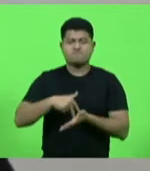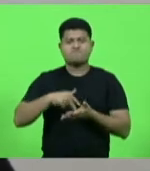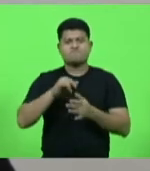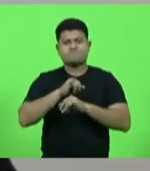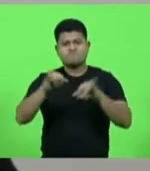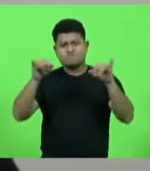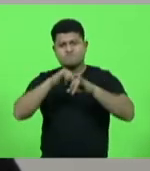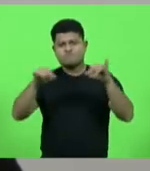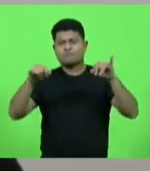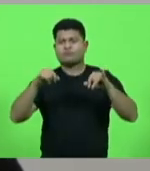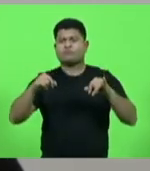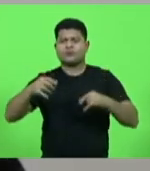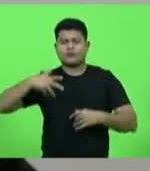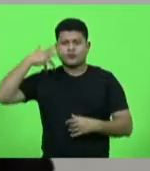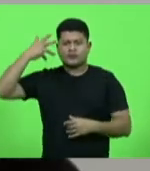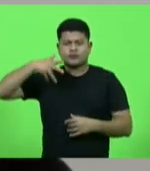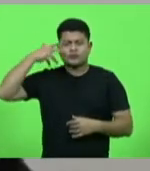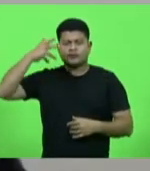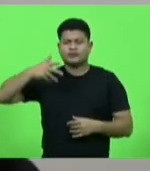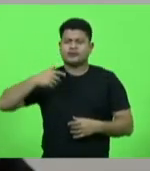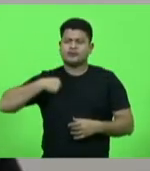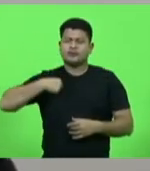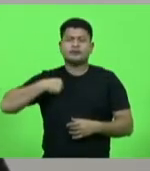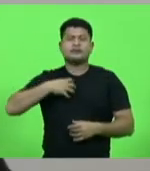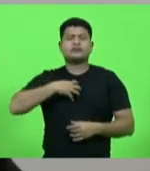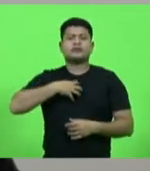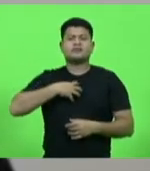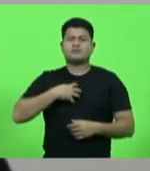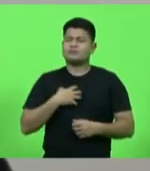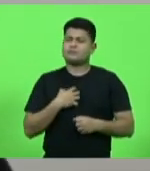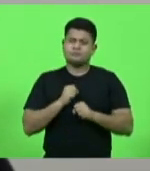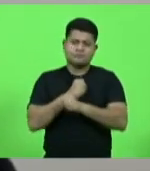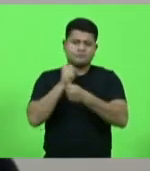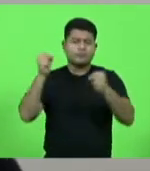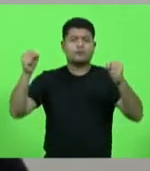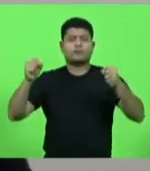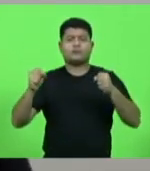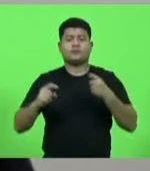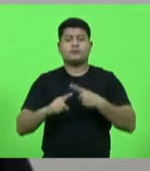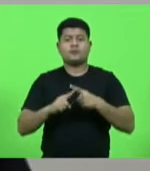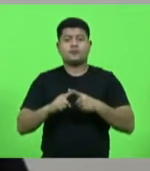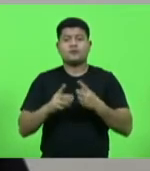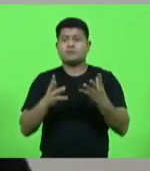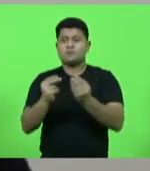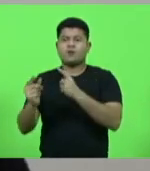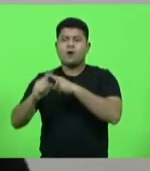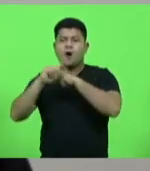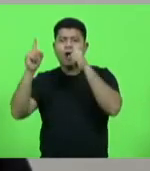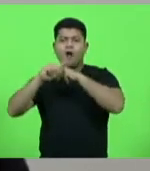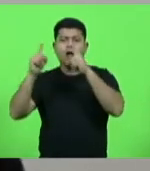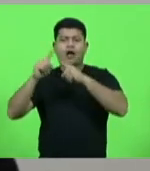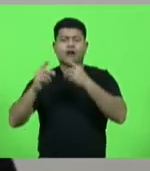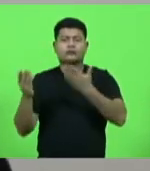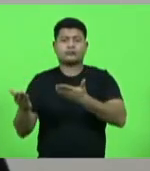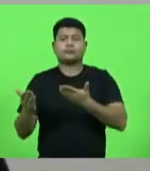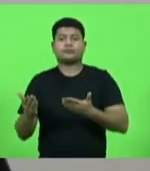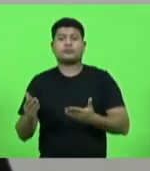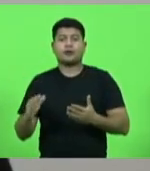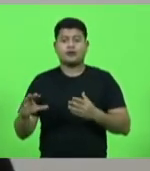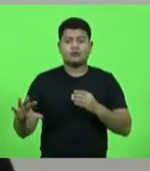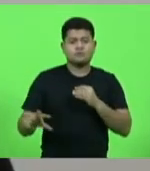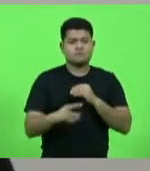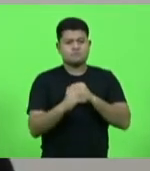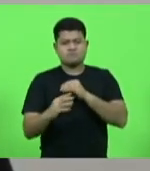indignação, porque muitas e muitas reclamações estão se somando no dia a dia da